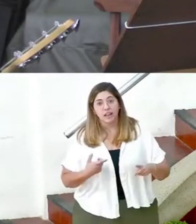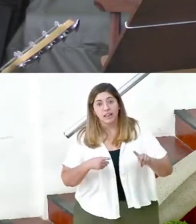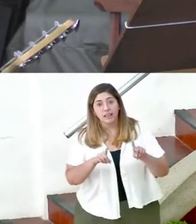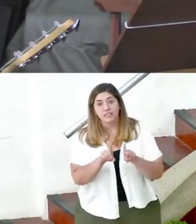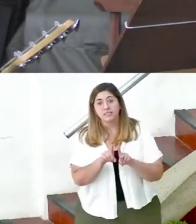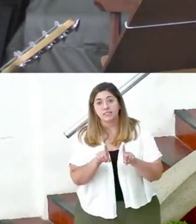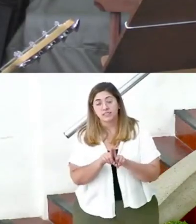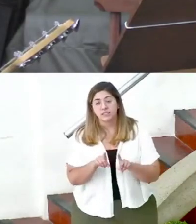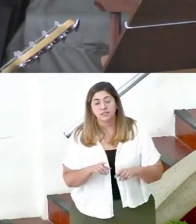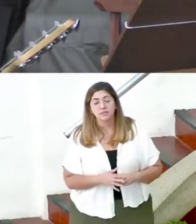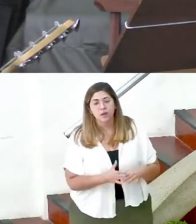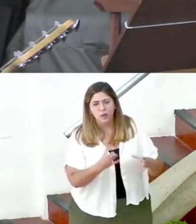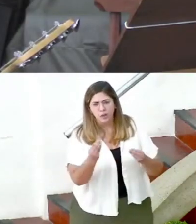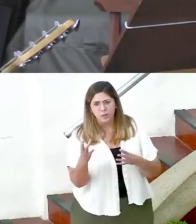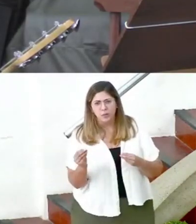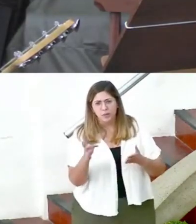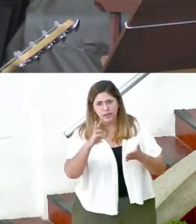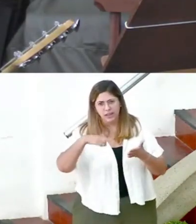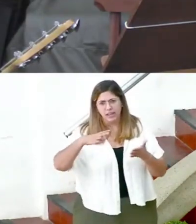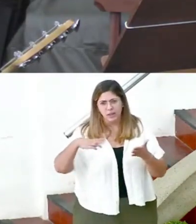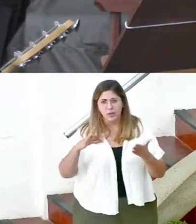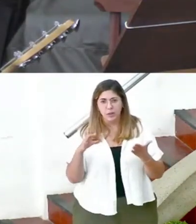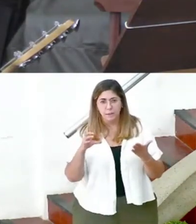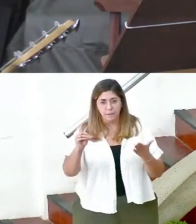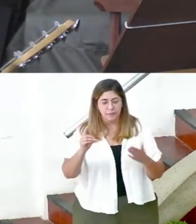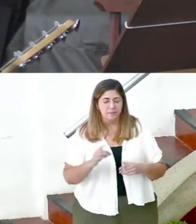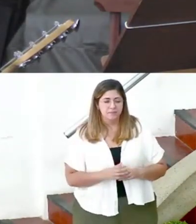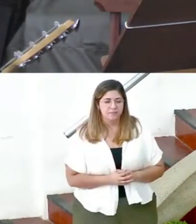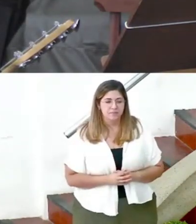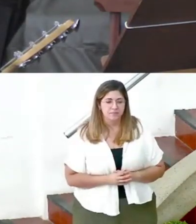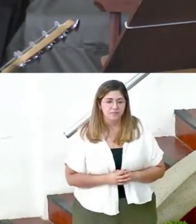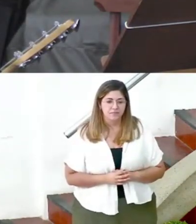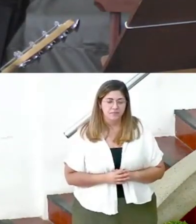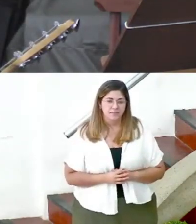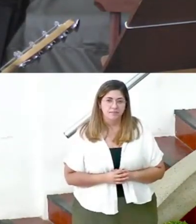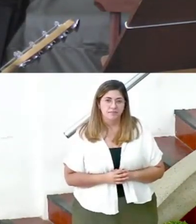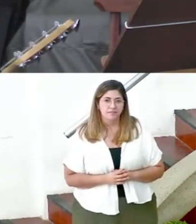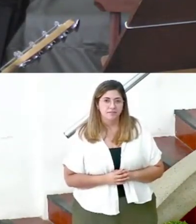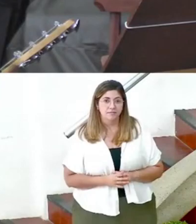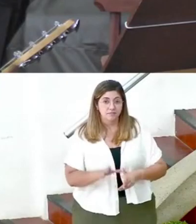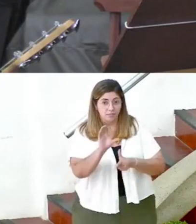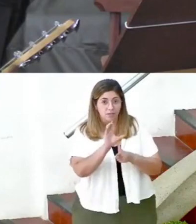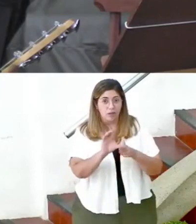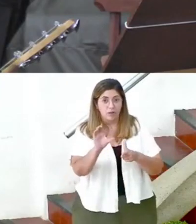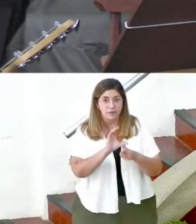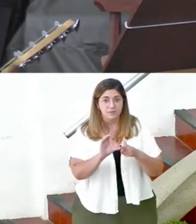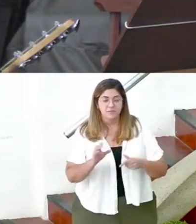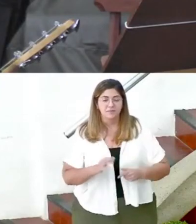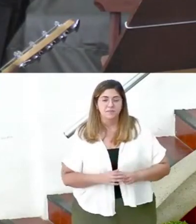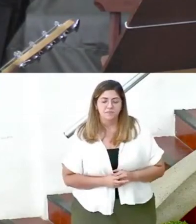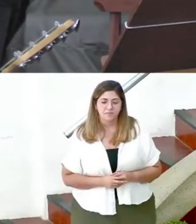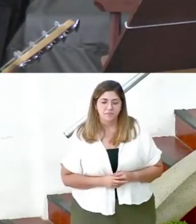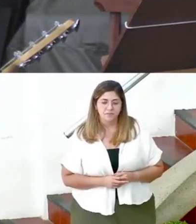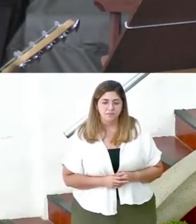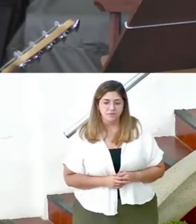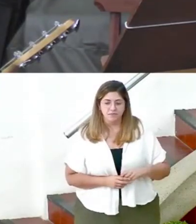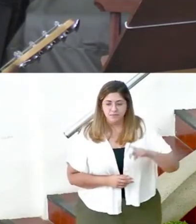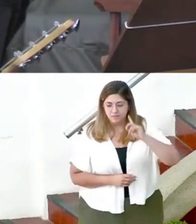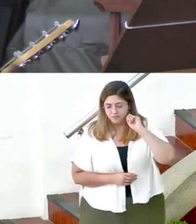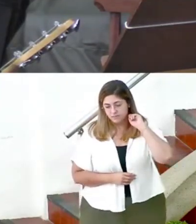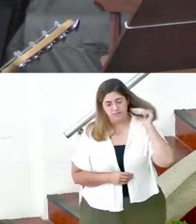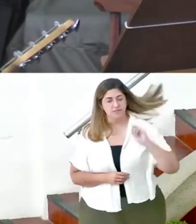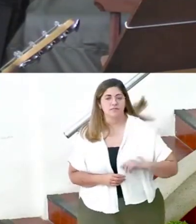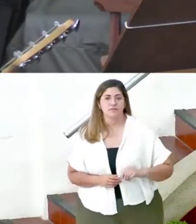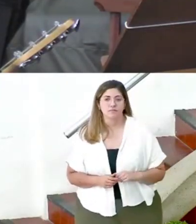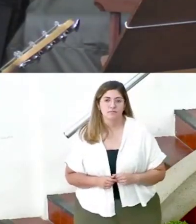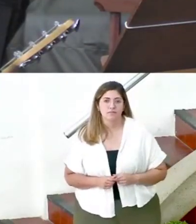vamos falar aqui sobre o texto? Irmãos, o que era Paulo falando à igreja de Corinto? Paulo estava com um certo temor aqui com a igreja